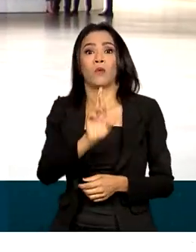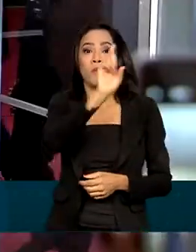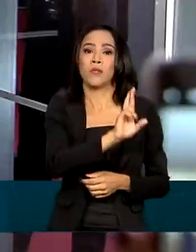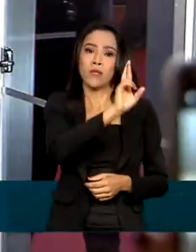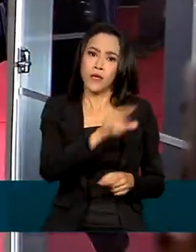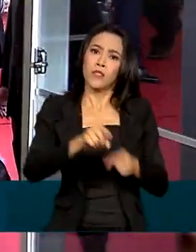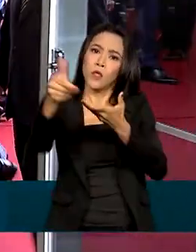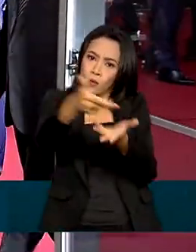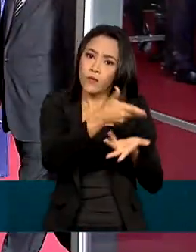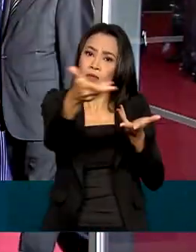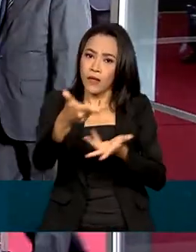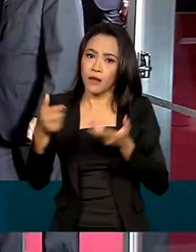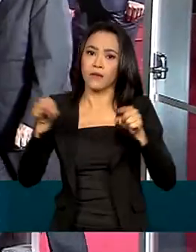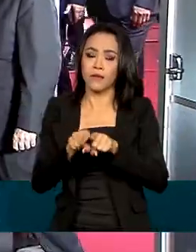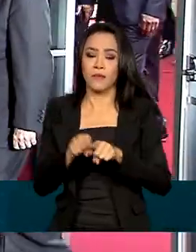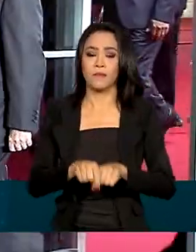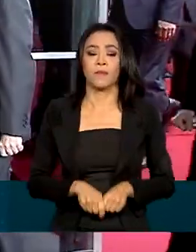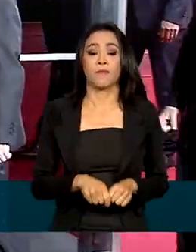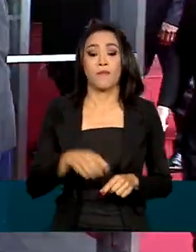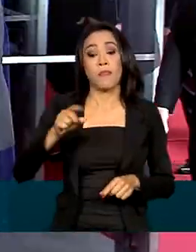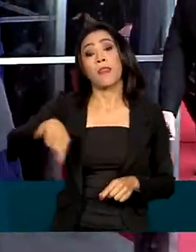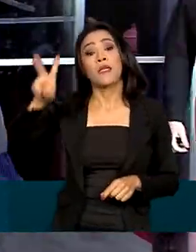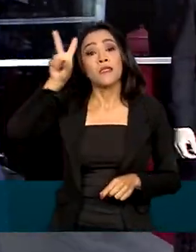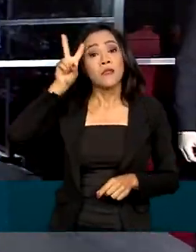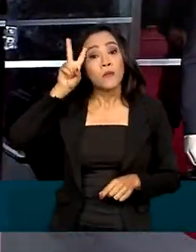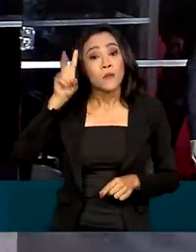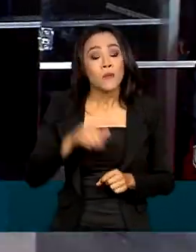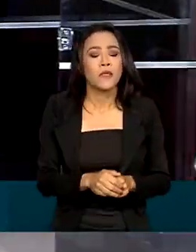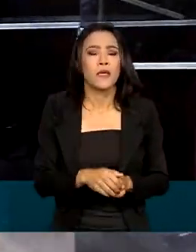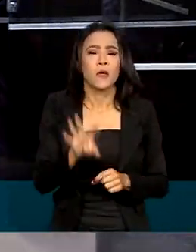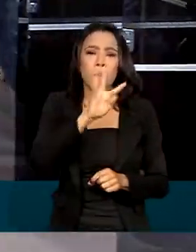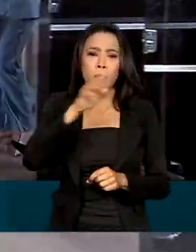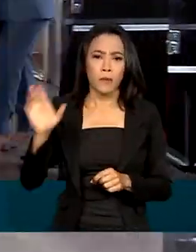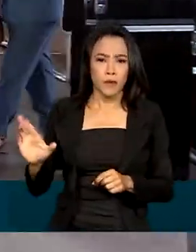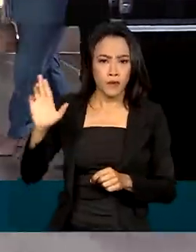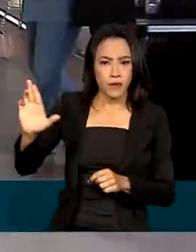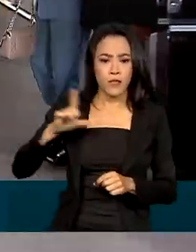convidados. Nesta segunda-feira, o presidente participa de uma série